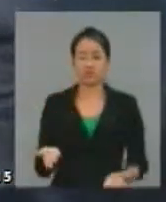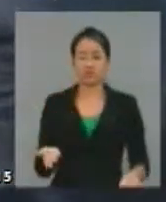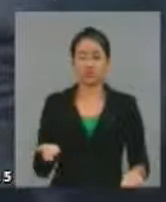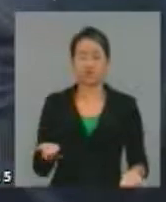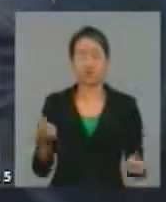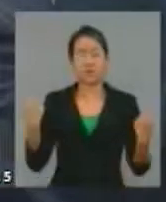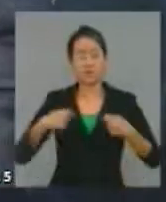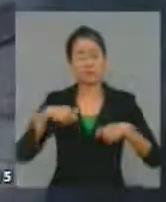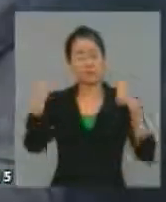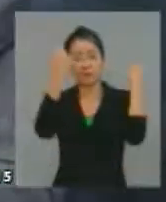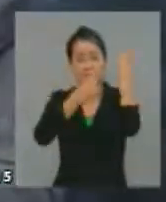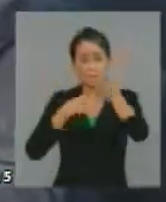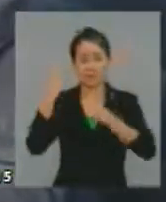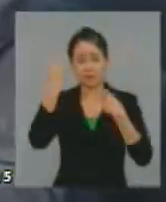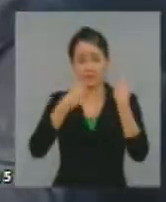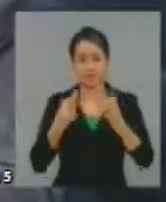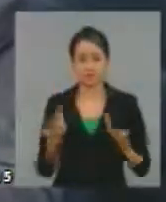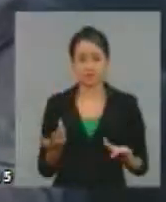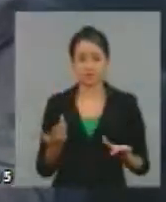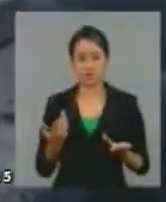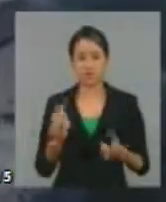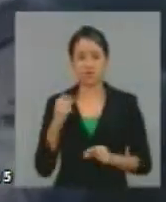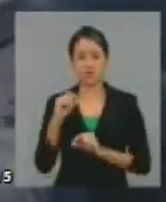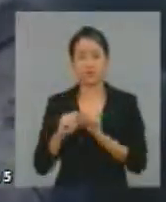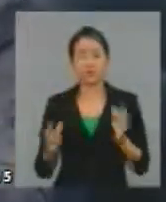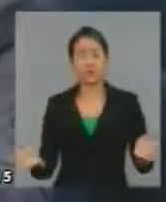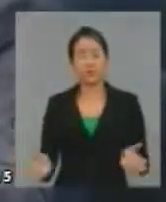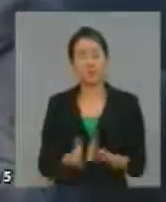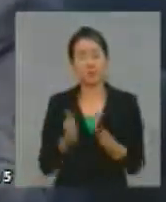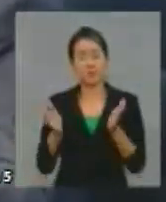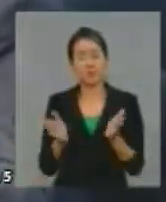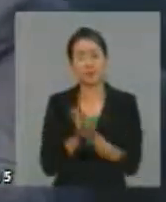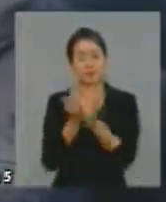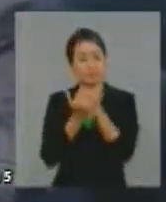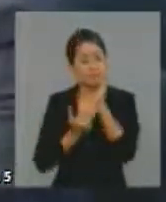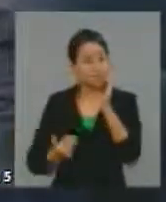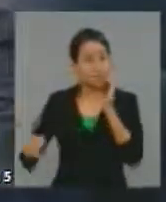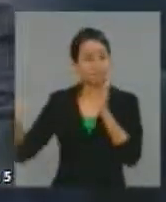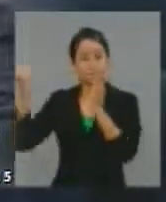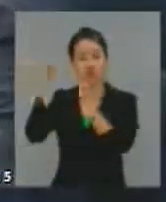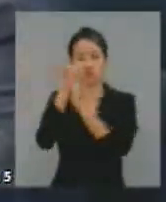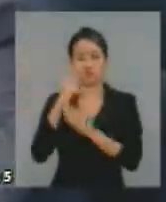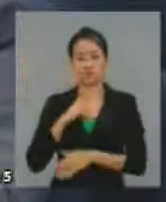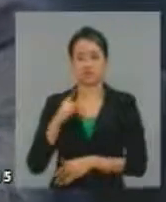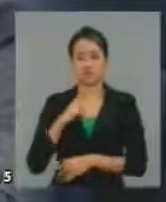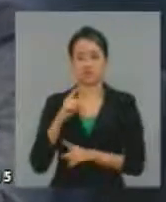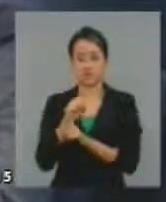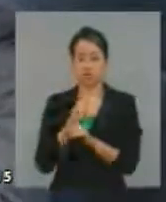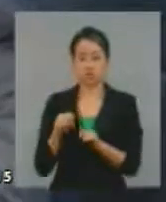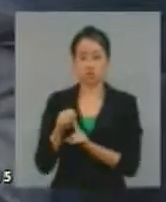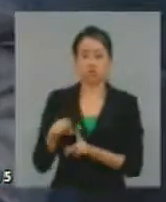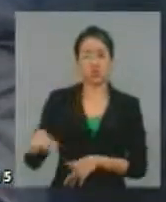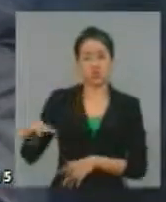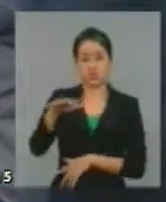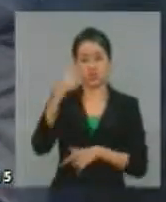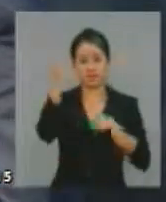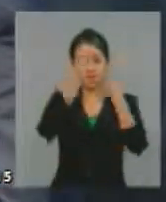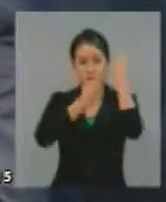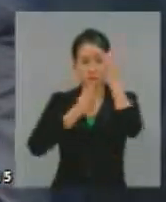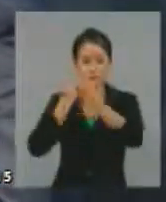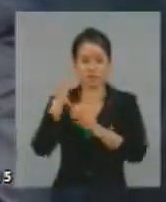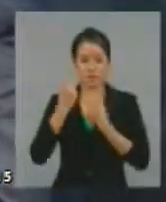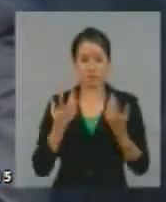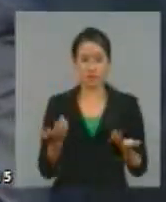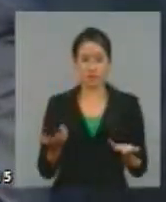o que a princípio você falava para as classes mais pobres, hoje chegou também no conceito social. Isso. E que nos preocupa cada vez mais, sem, de